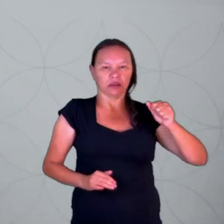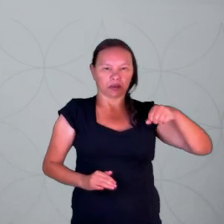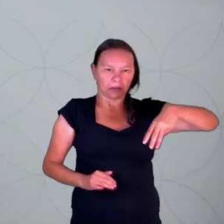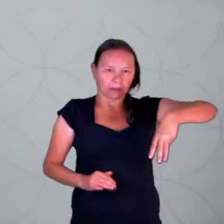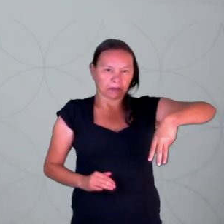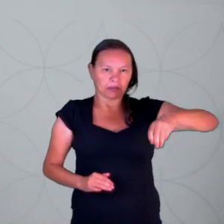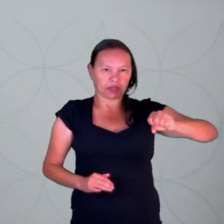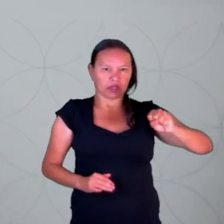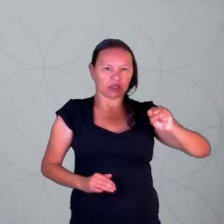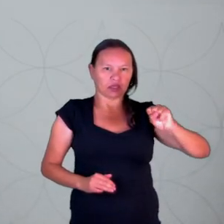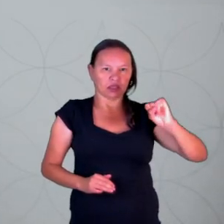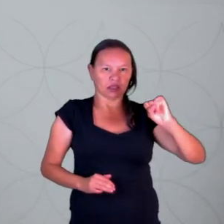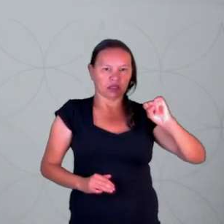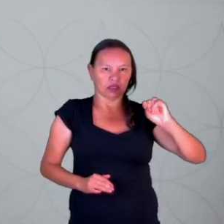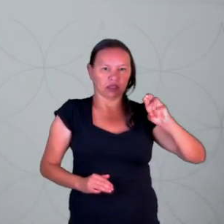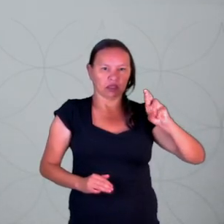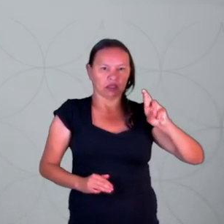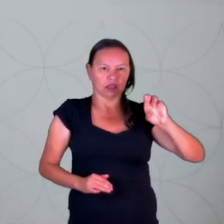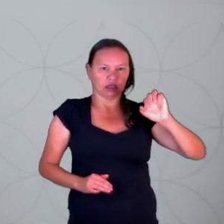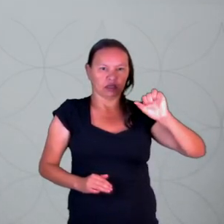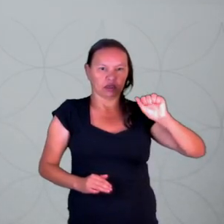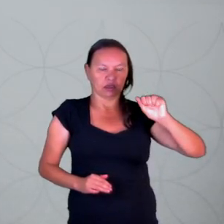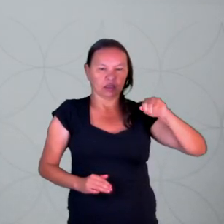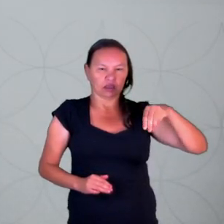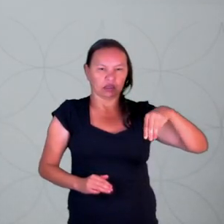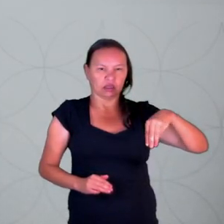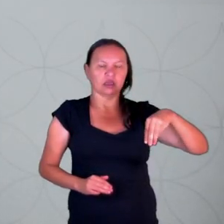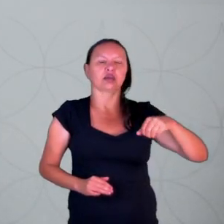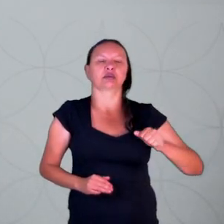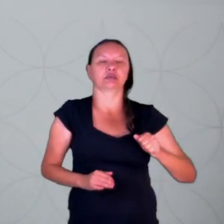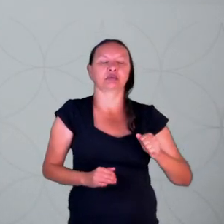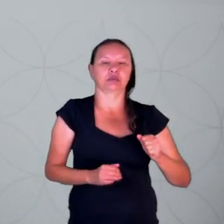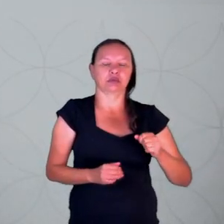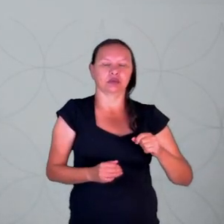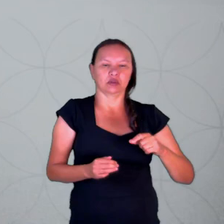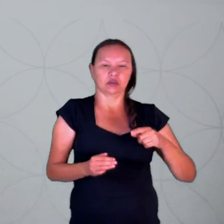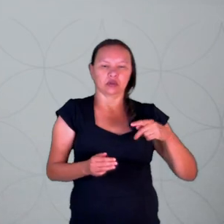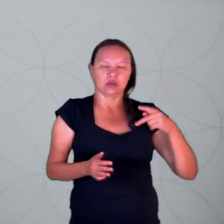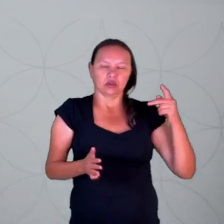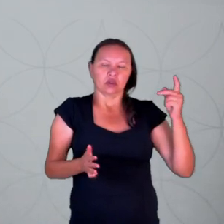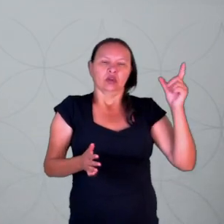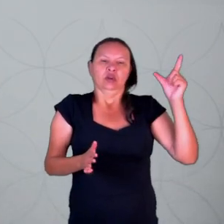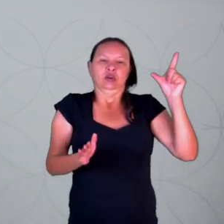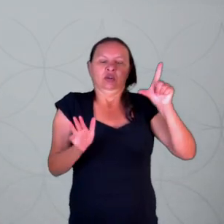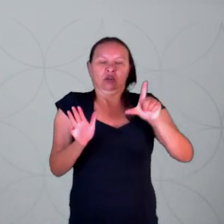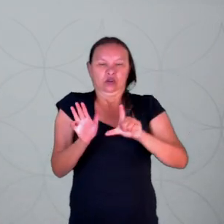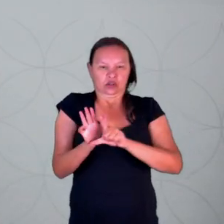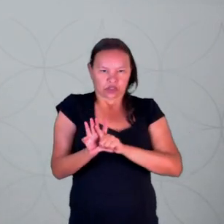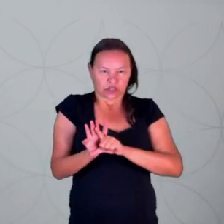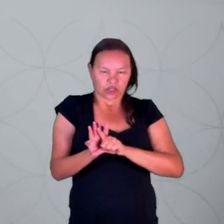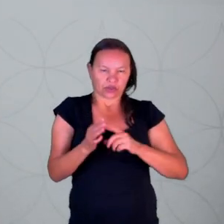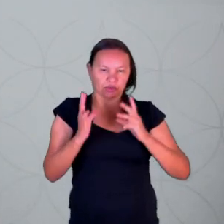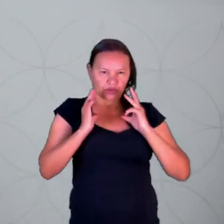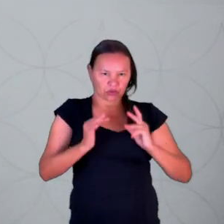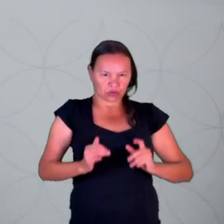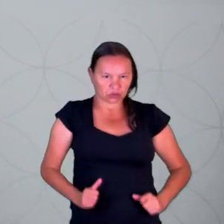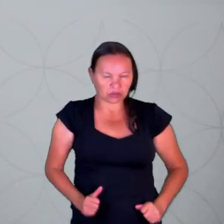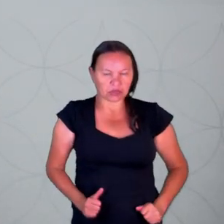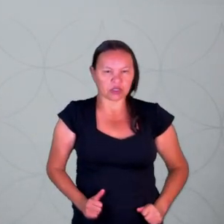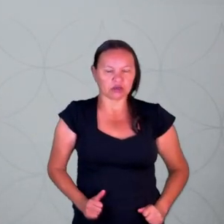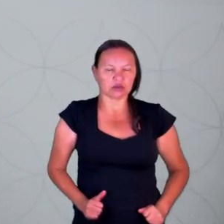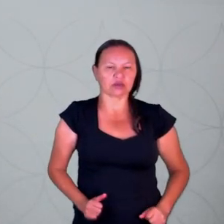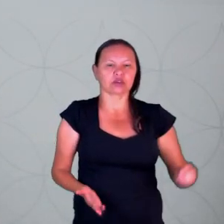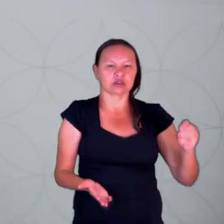Público do Estado do Rio Grande do Sul que falará do tema direito humano Alimentação adequada virtualmente a